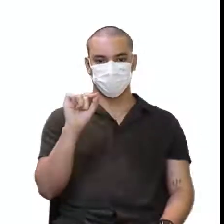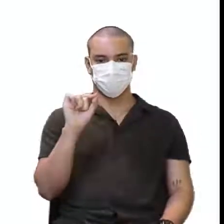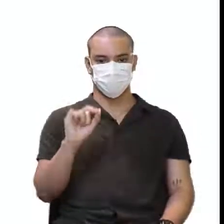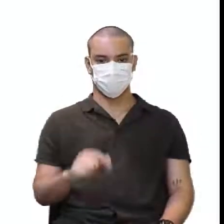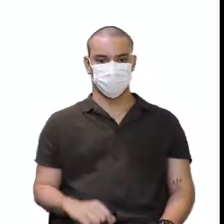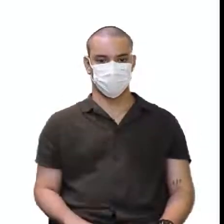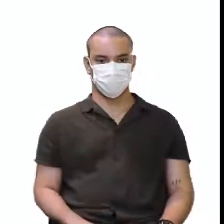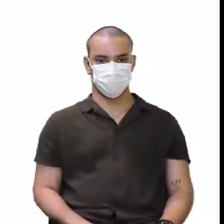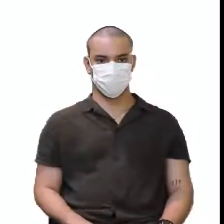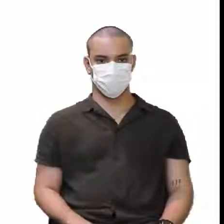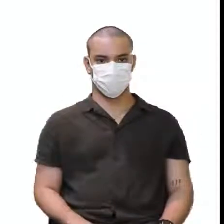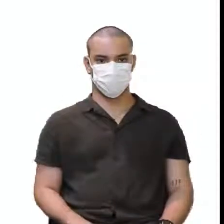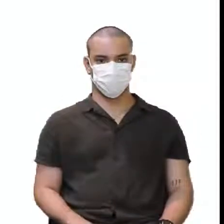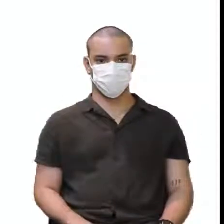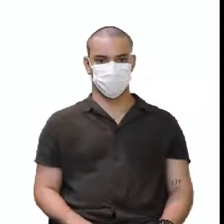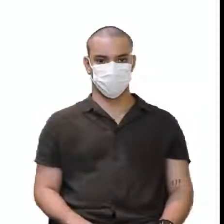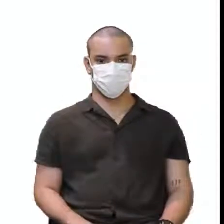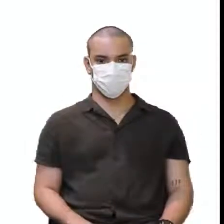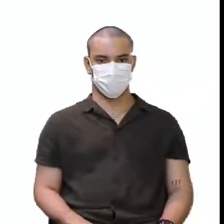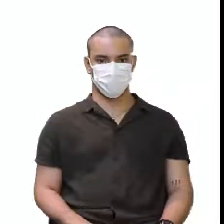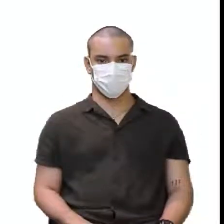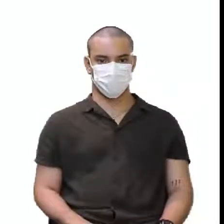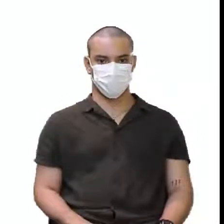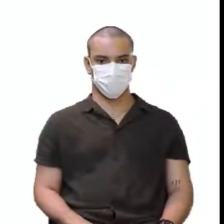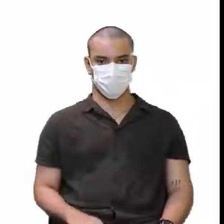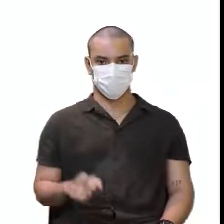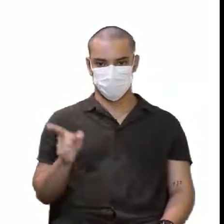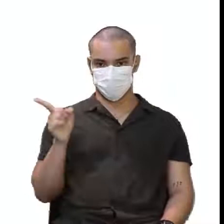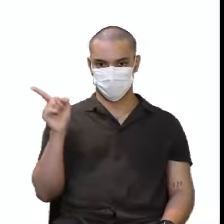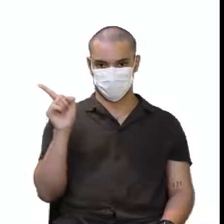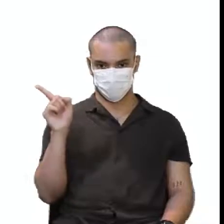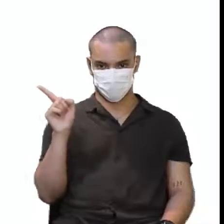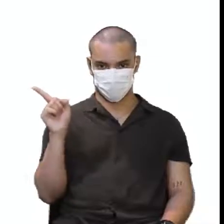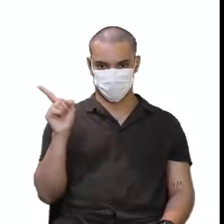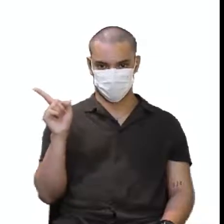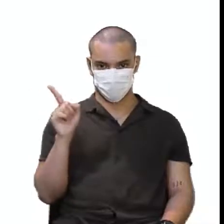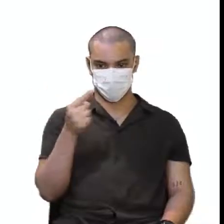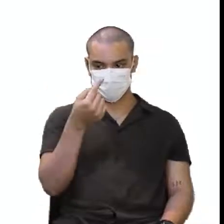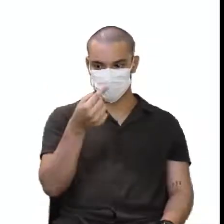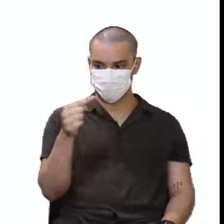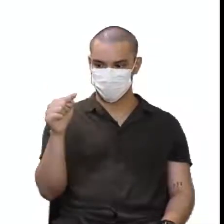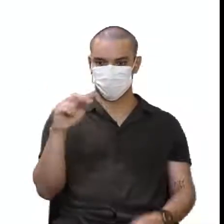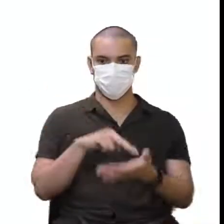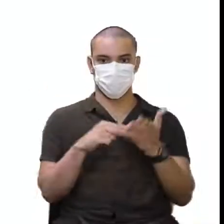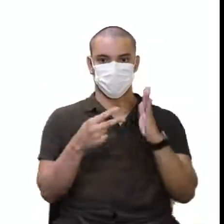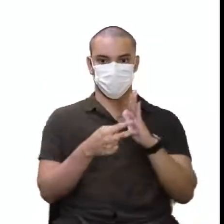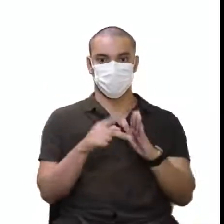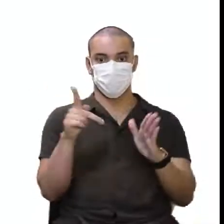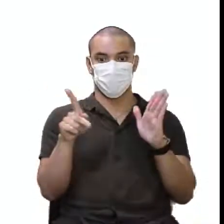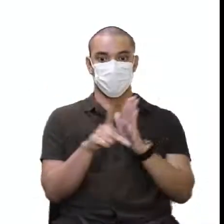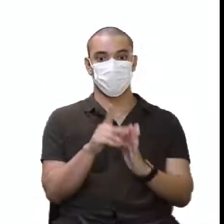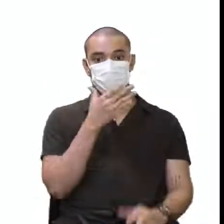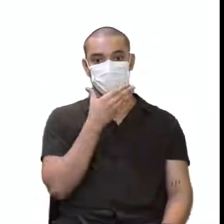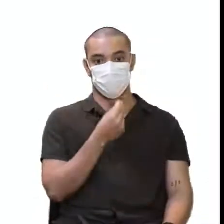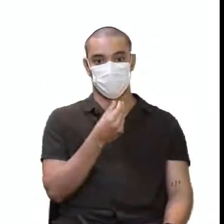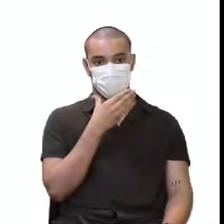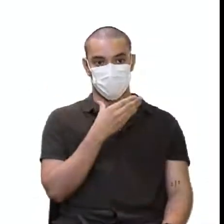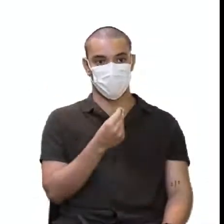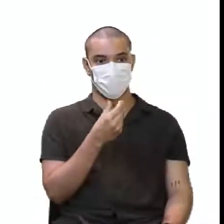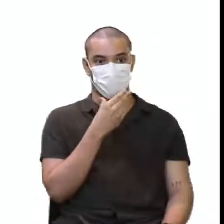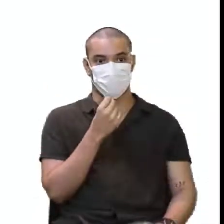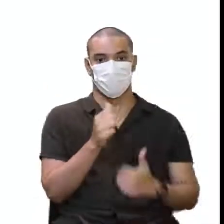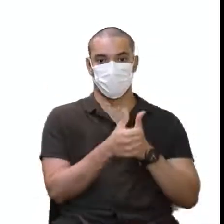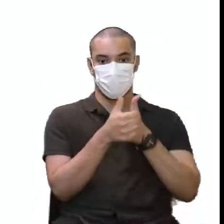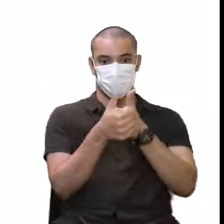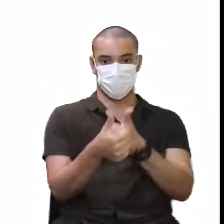só, aqui não dá para visualizar bem, mas isso aqui é uma das estruturas reprodutivas masculinas, que corresponde